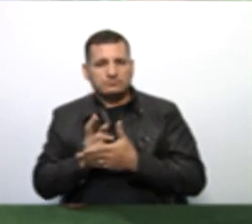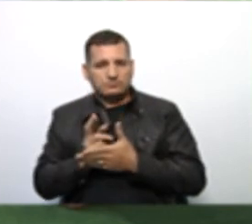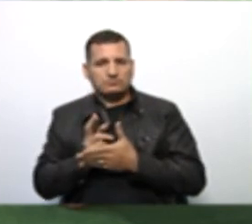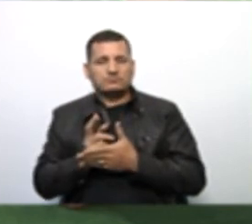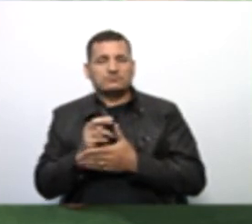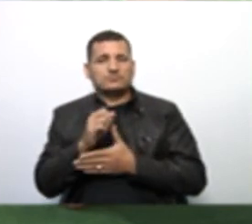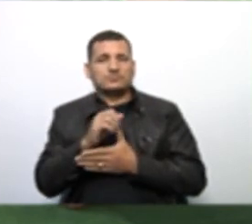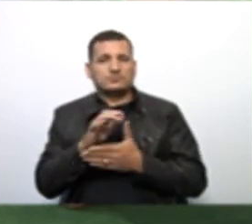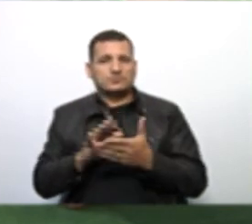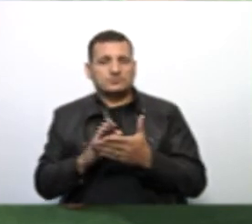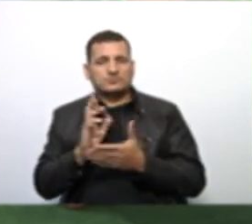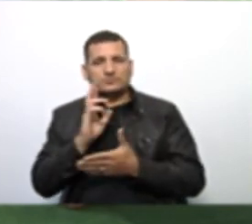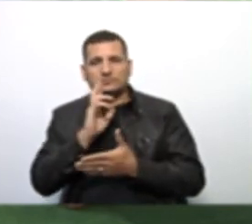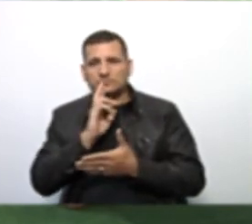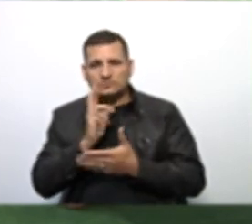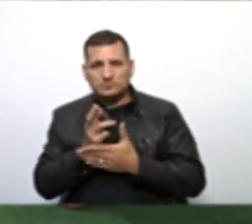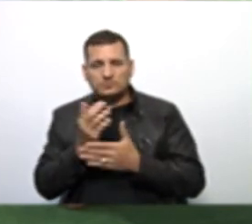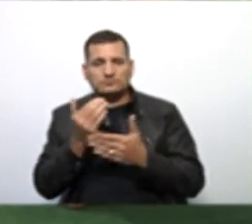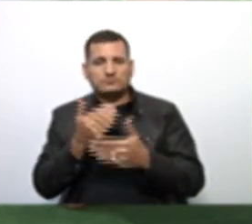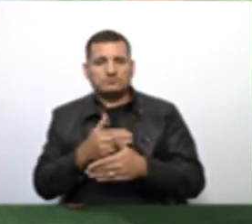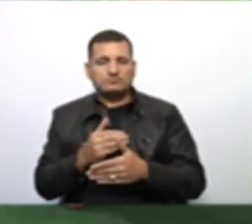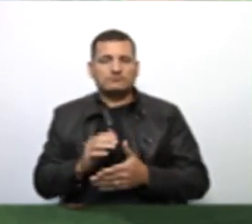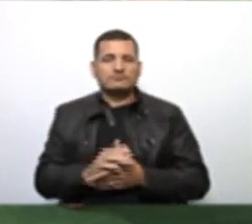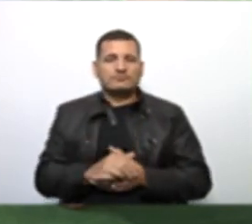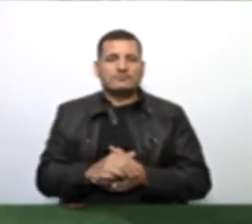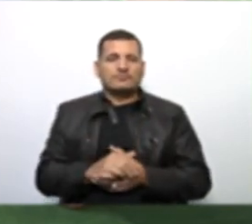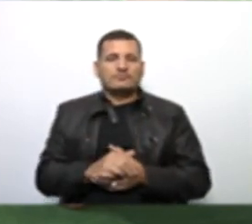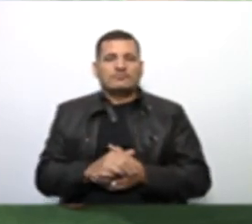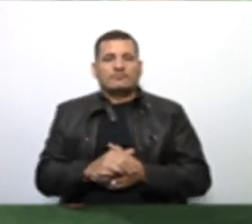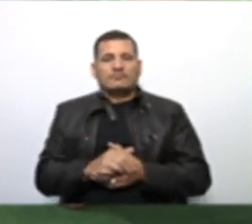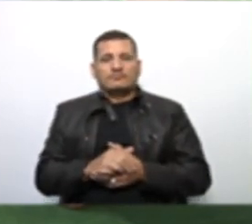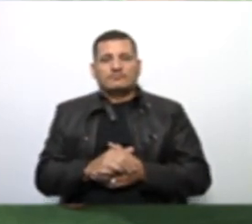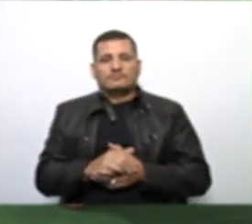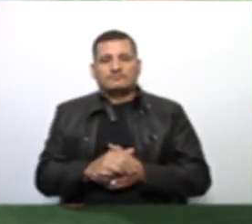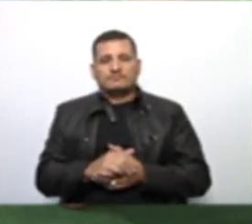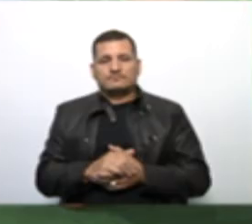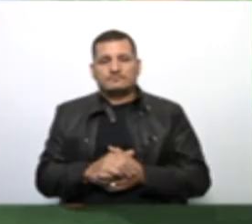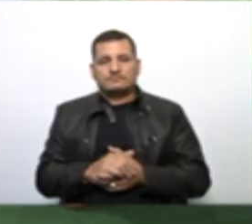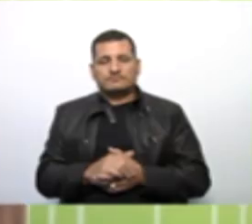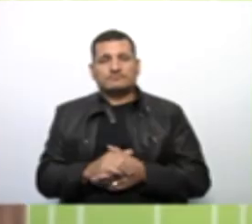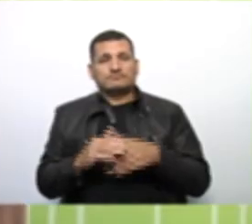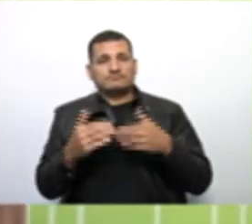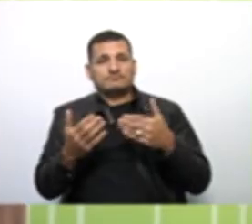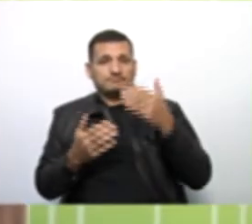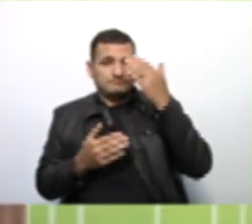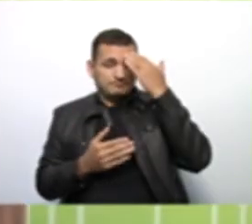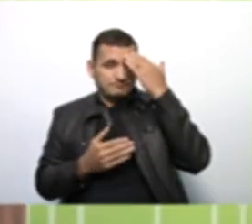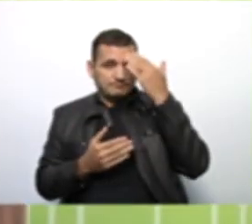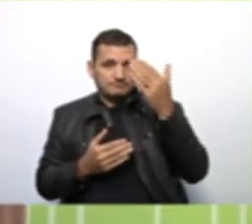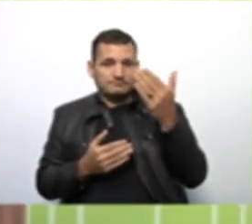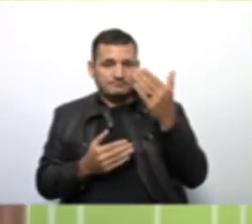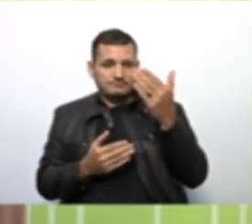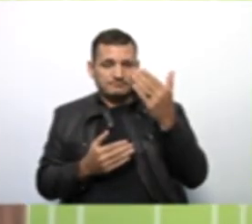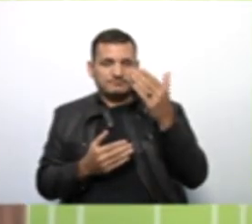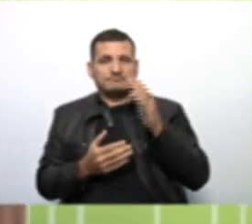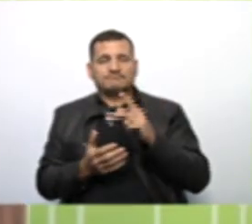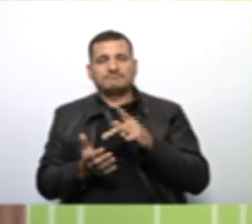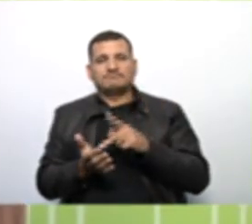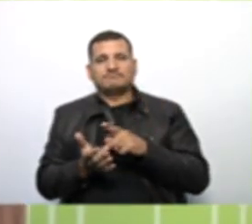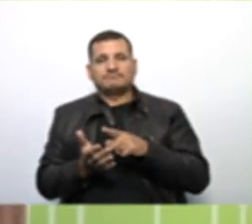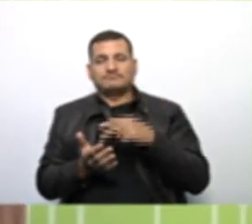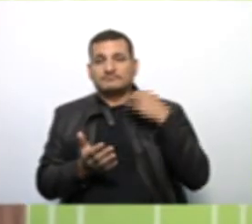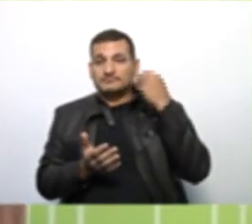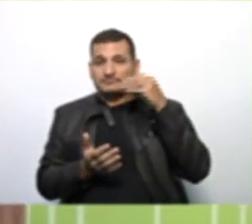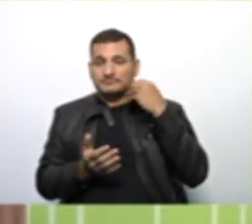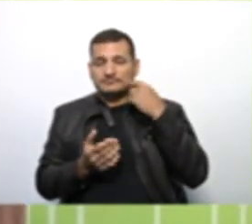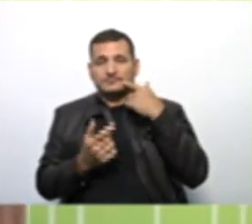fazer uma boa prova. Então, eu acho que é isso, né, professor? É isso. Pessoal, muito obrigado. Agradeço muito essa experiência